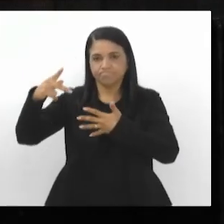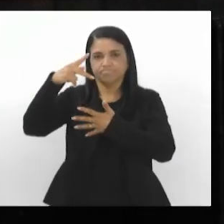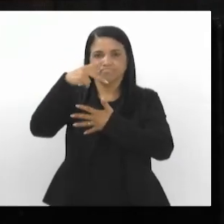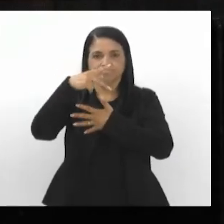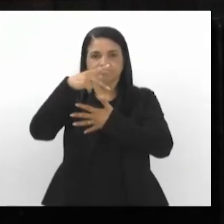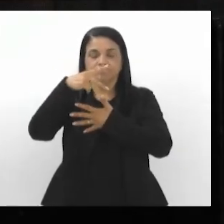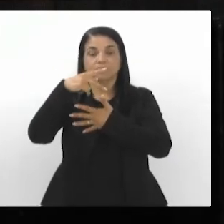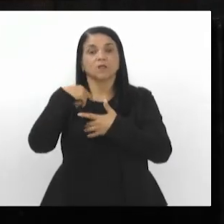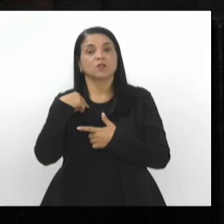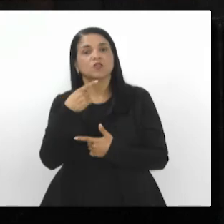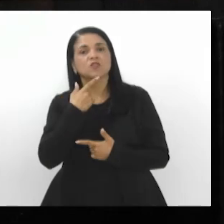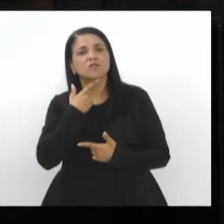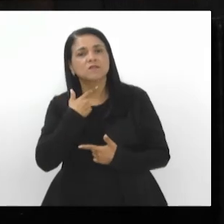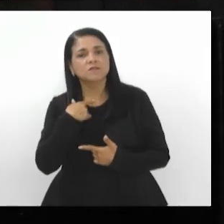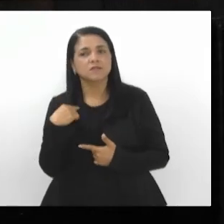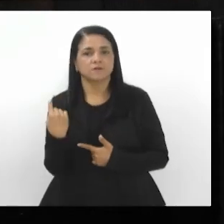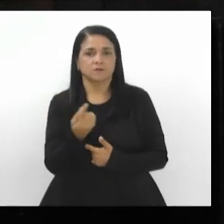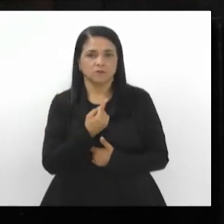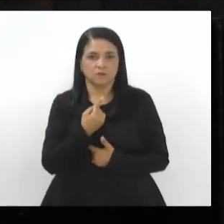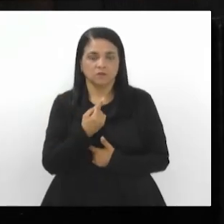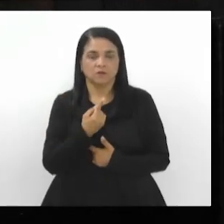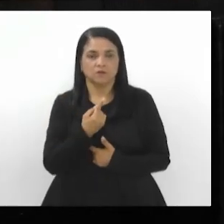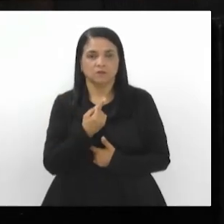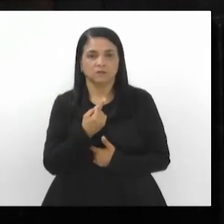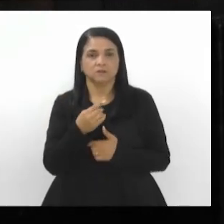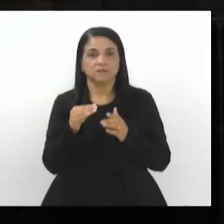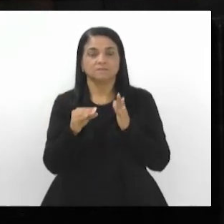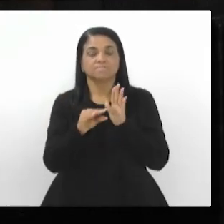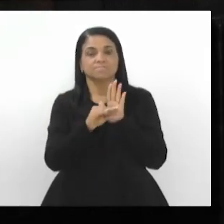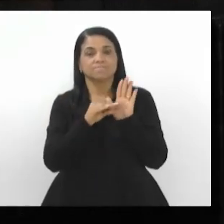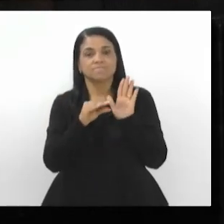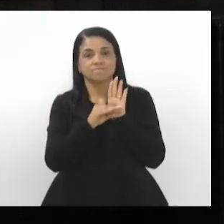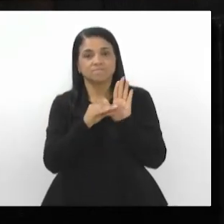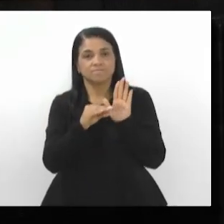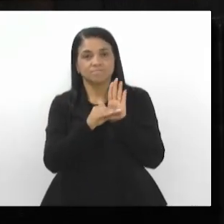desejávamos que fosse emendas